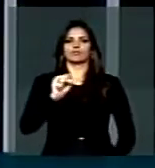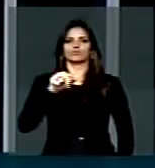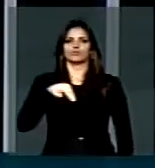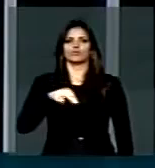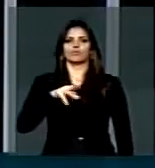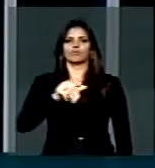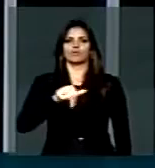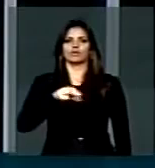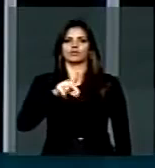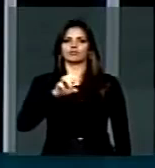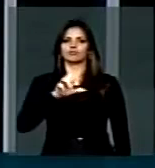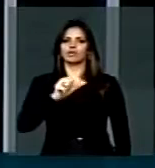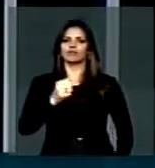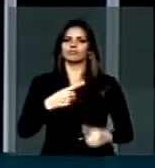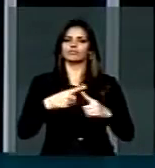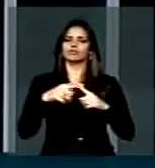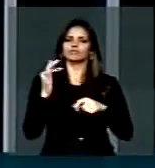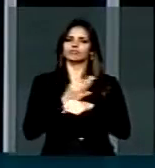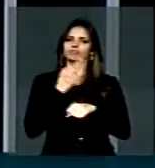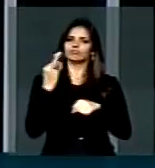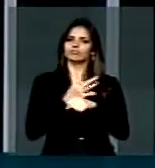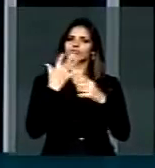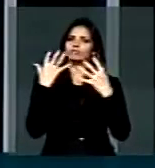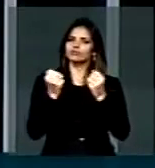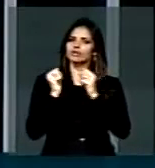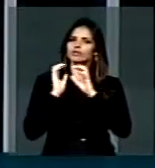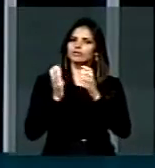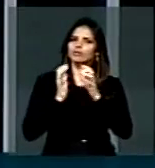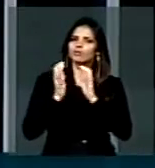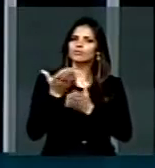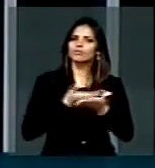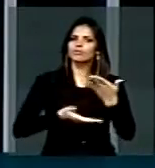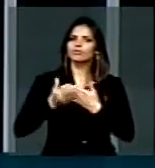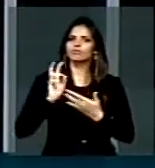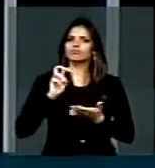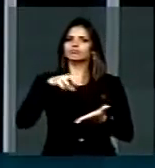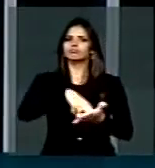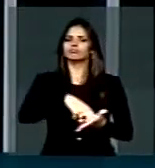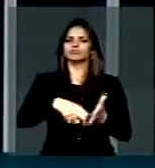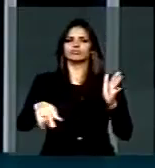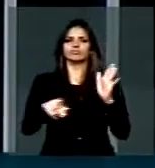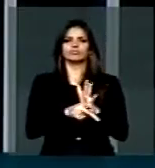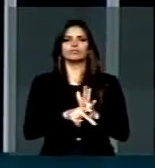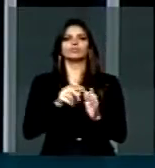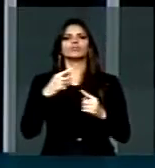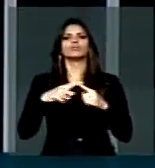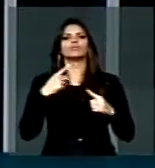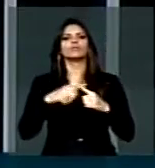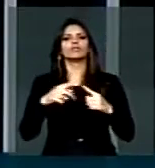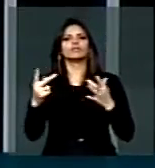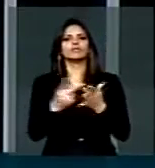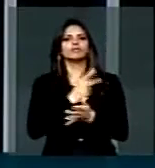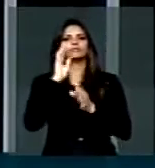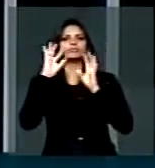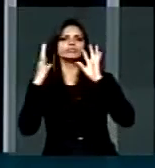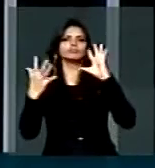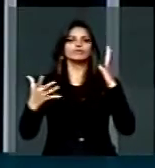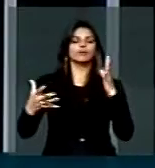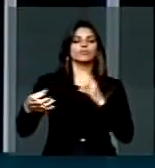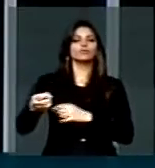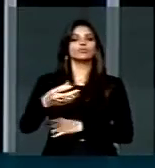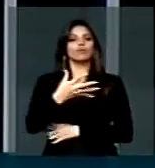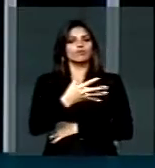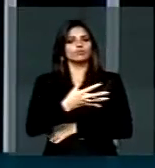por considerarmos intolerável a convivência dessa condenação com a realidade contemporânea. Criamos